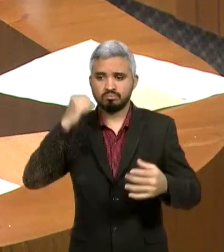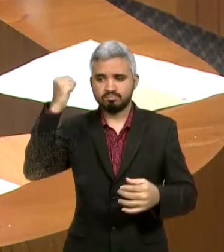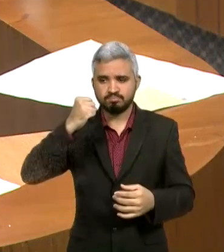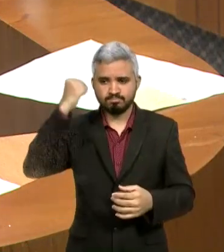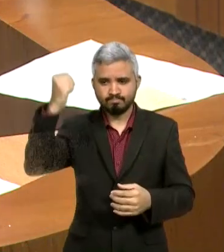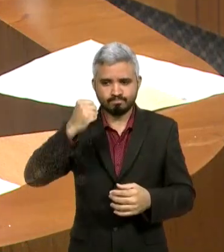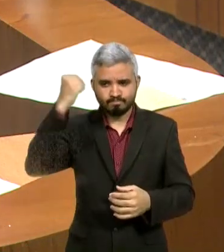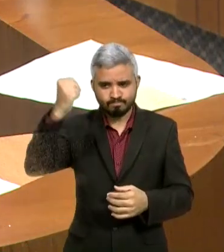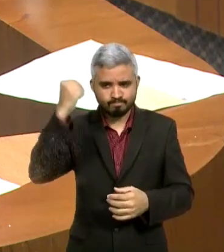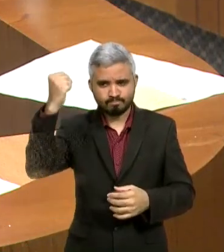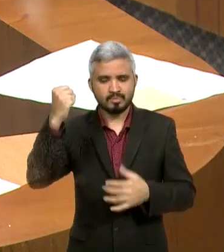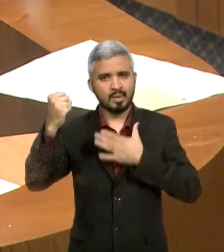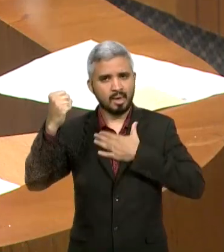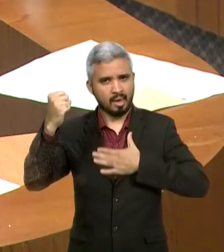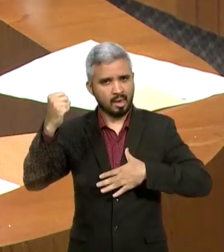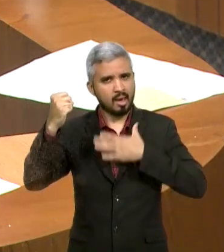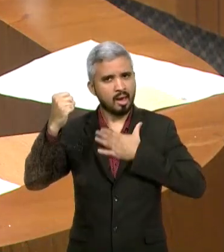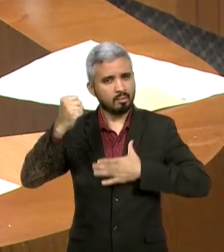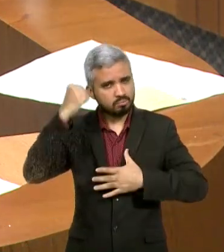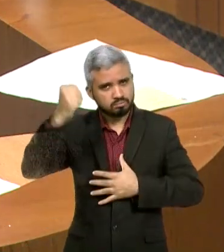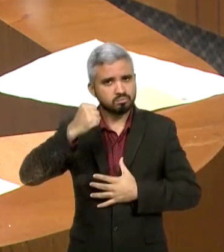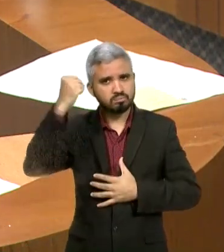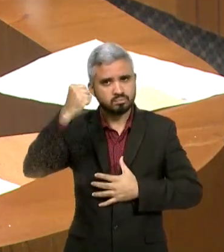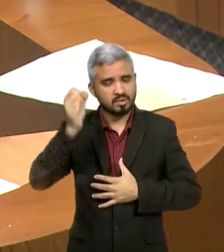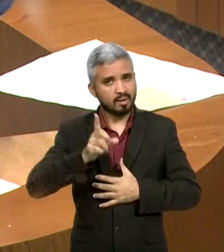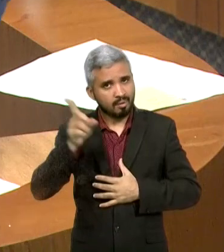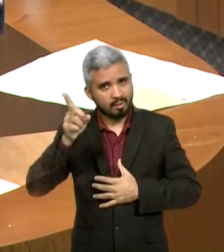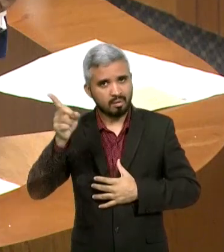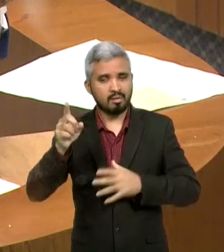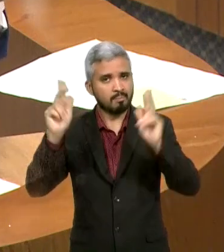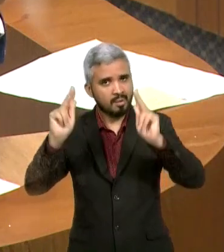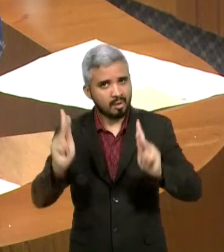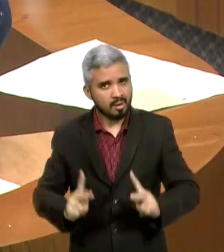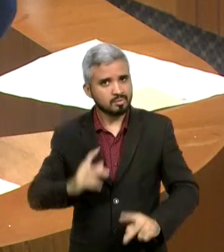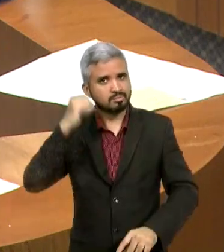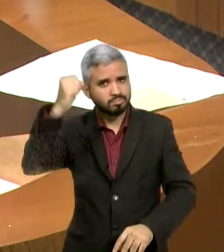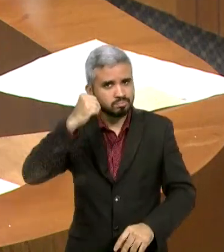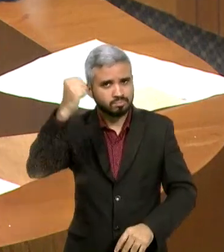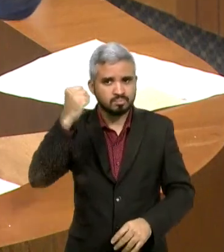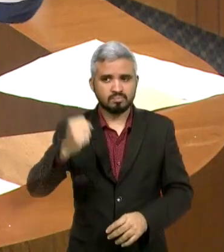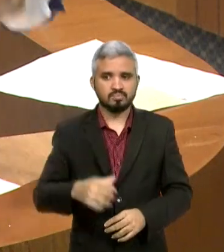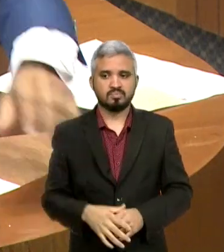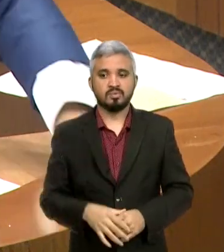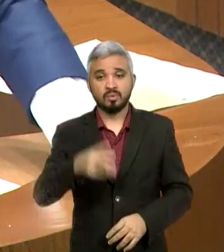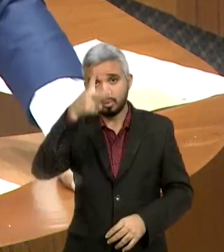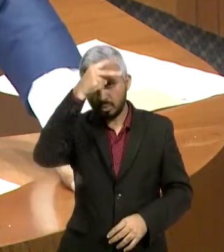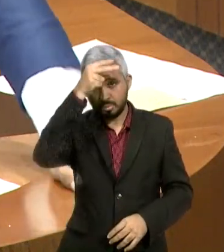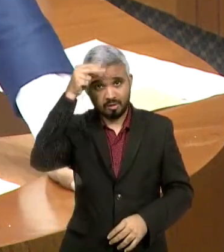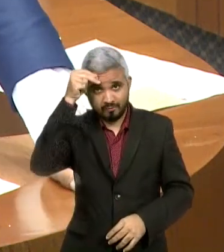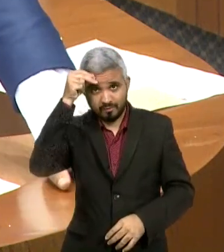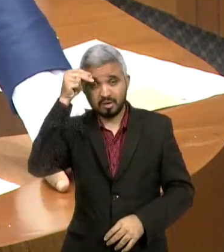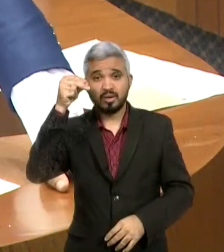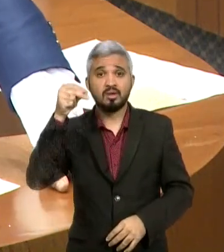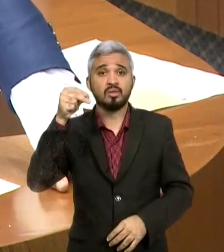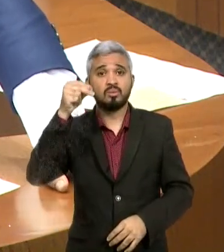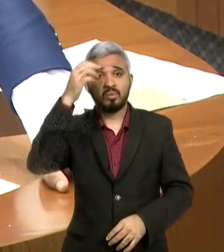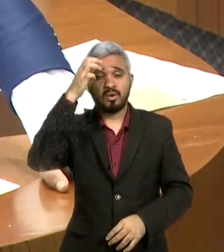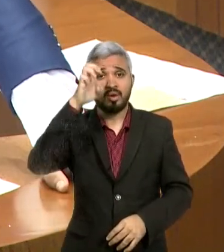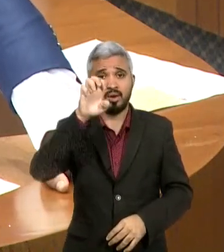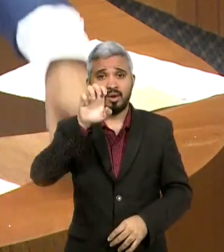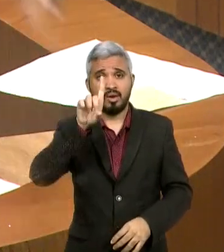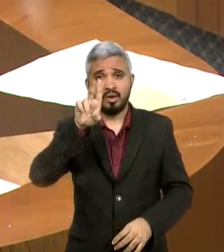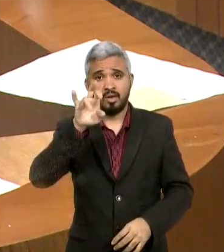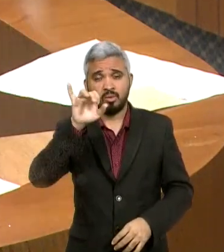pacífica em defesa dos seus direitos. Que o prefeito Eduardo Braz possa ter transparência, possa